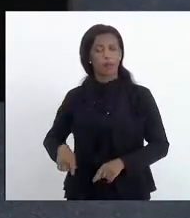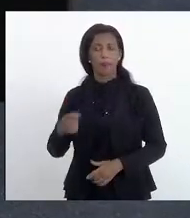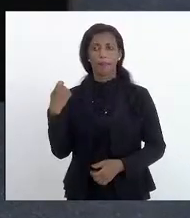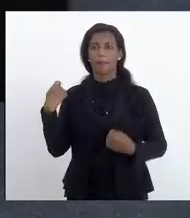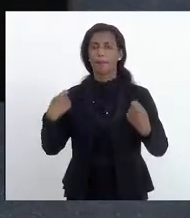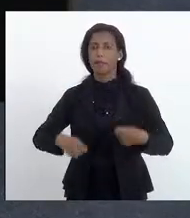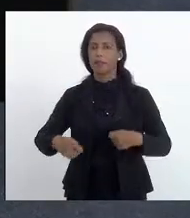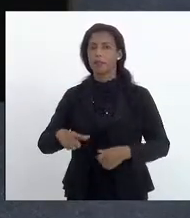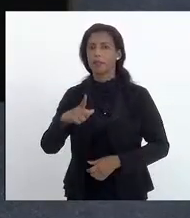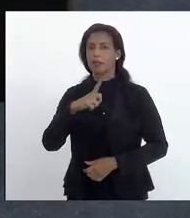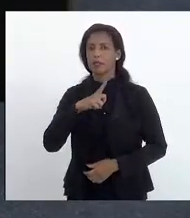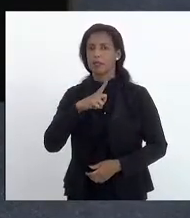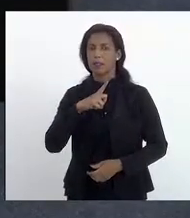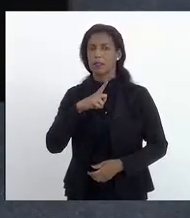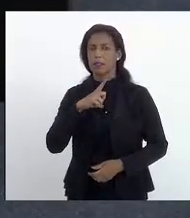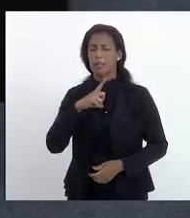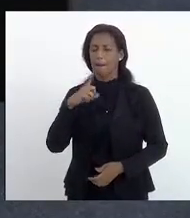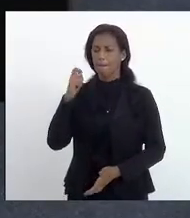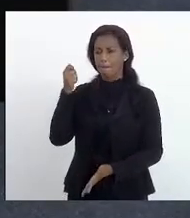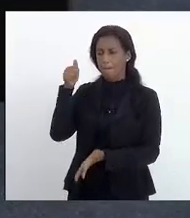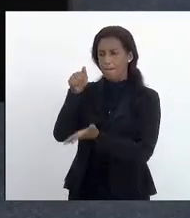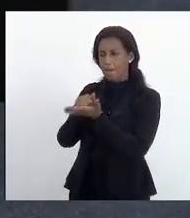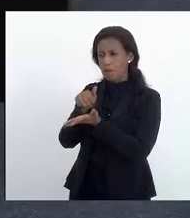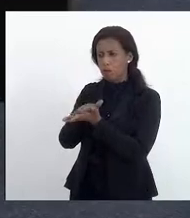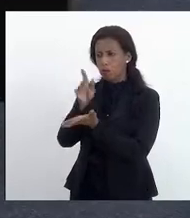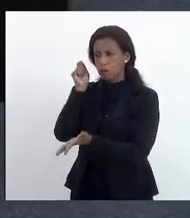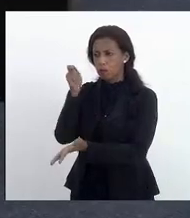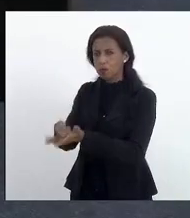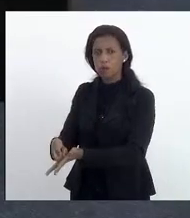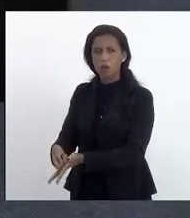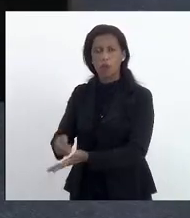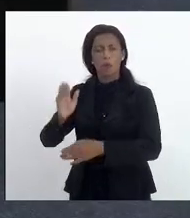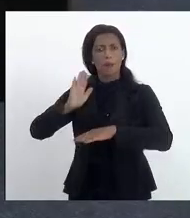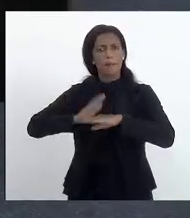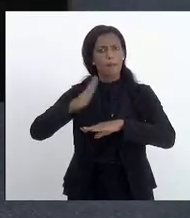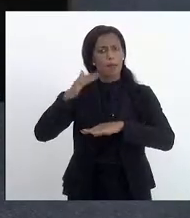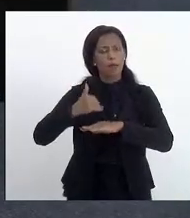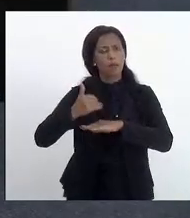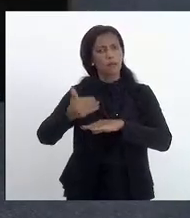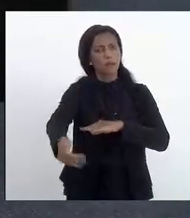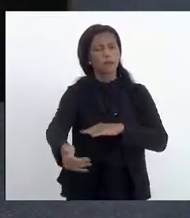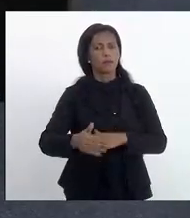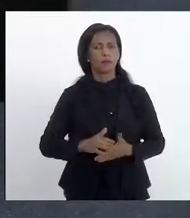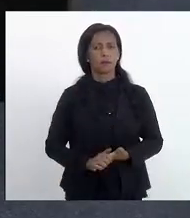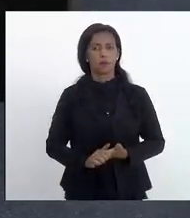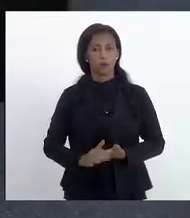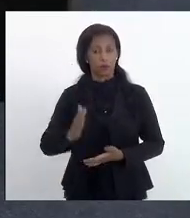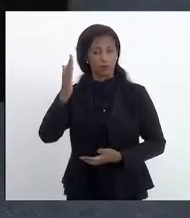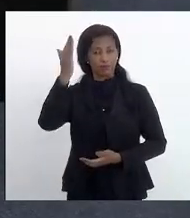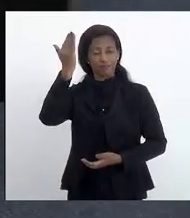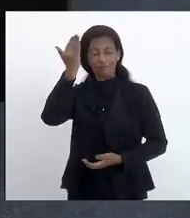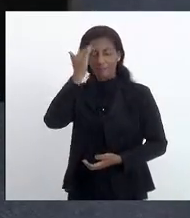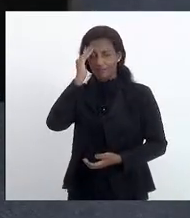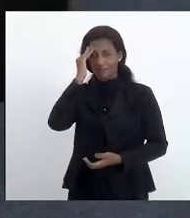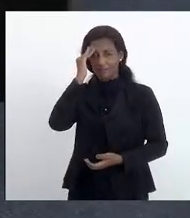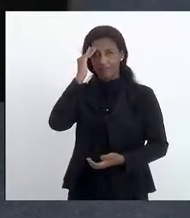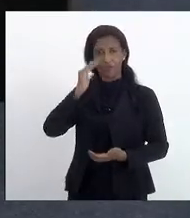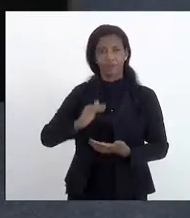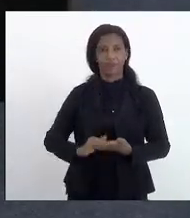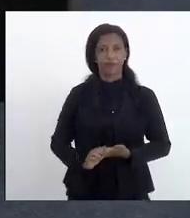ser penalizado. E a gente tem que ir mais à frente, no entendimento de